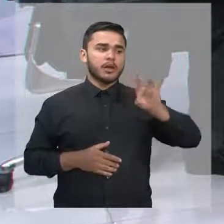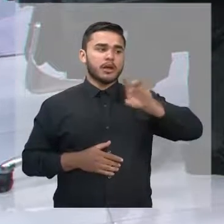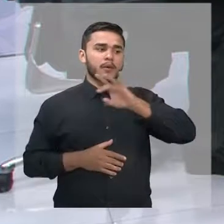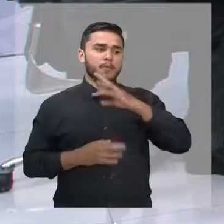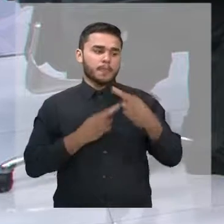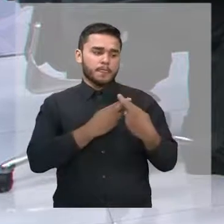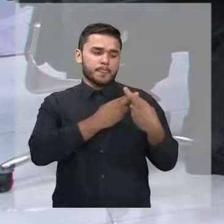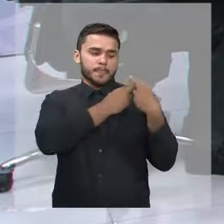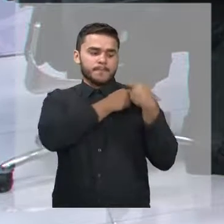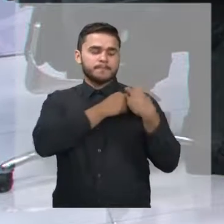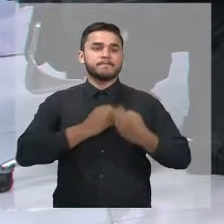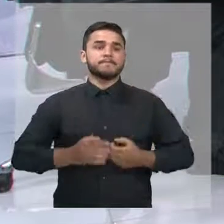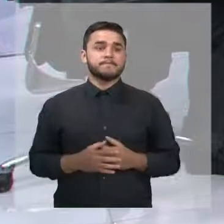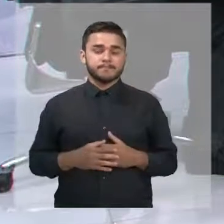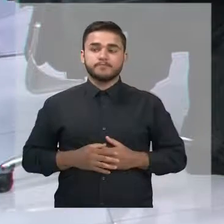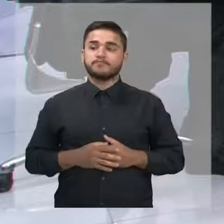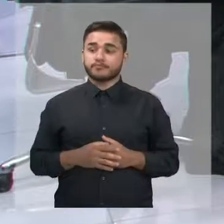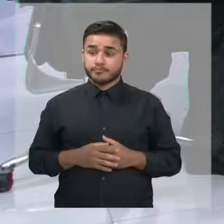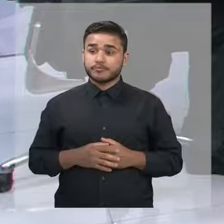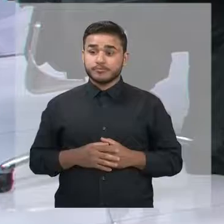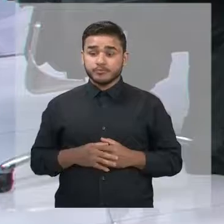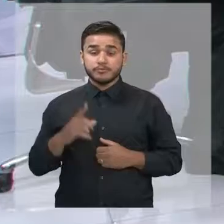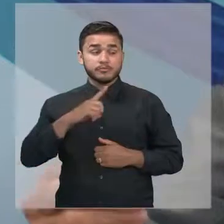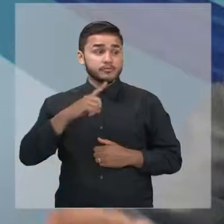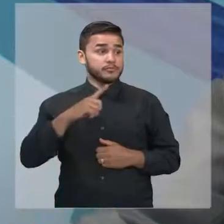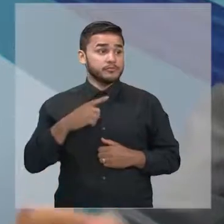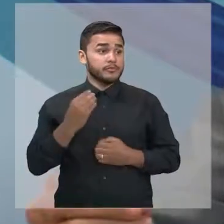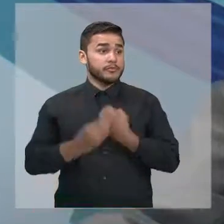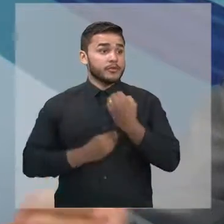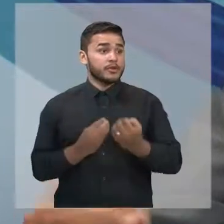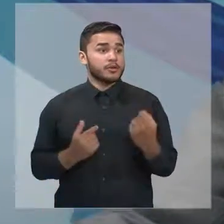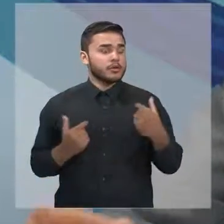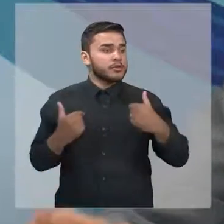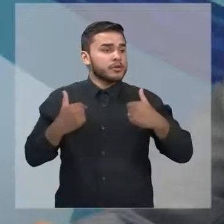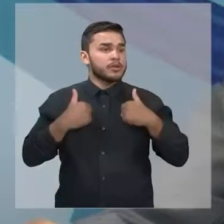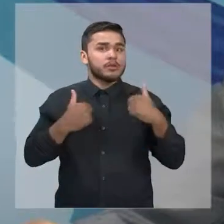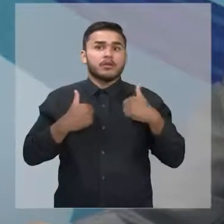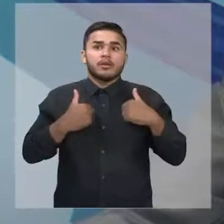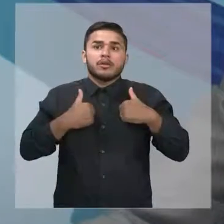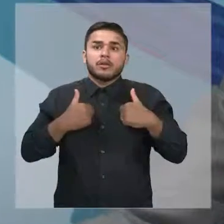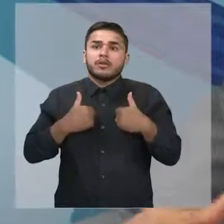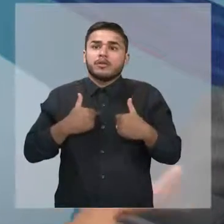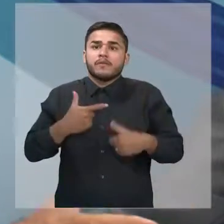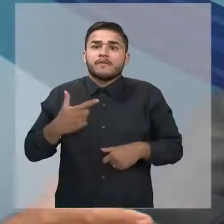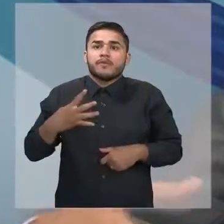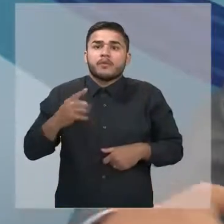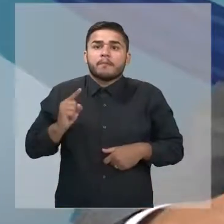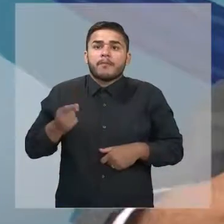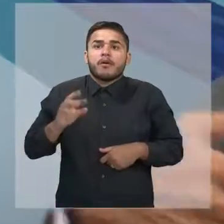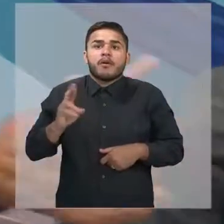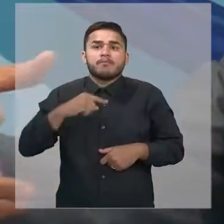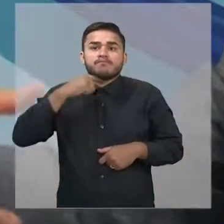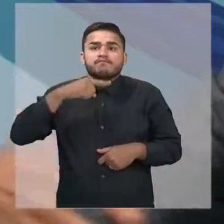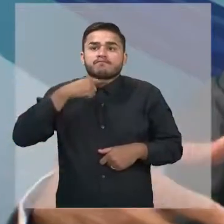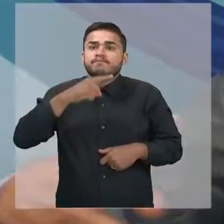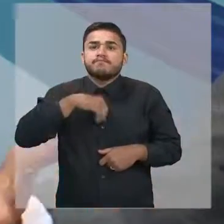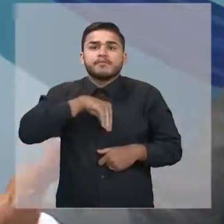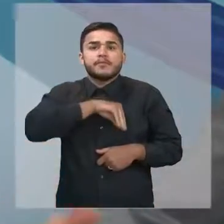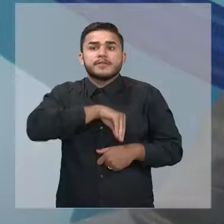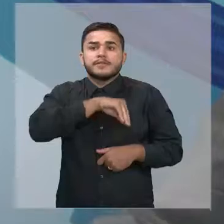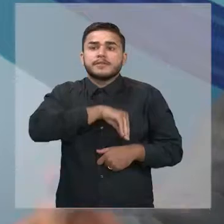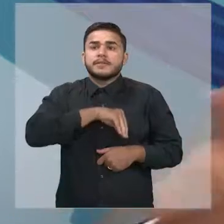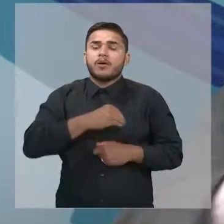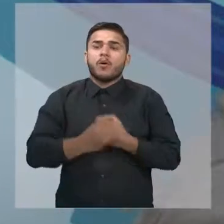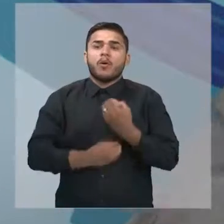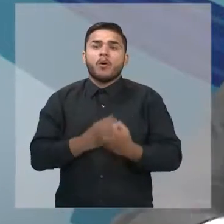parte dessa realidade em que as responsabilidades individuais foram diluídas num discurso que generaliza.